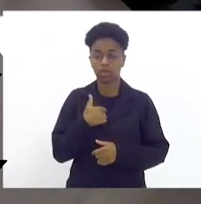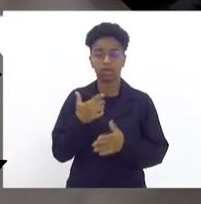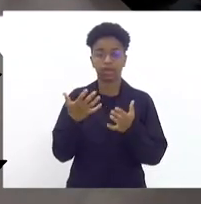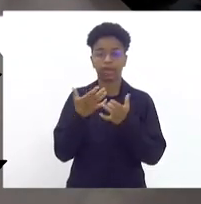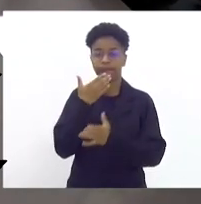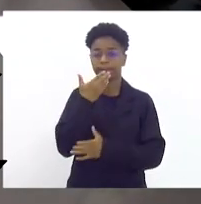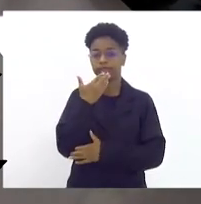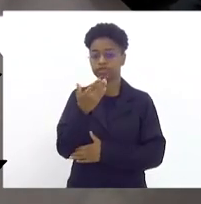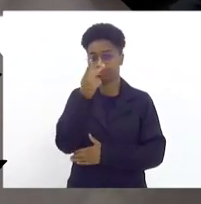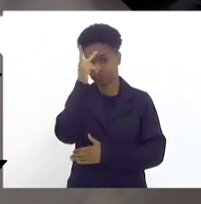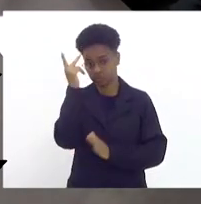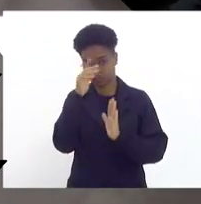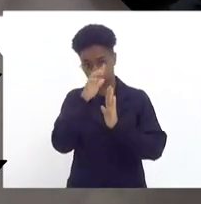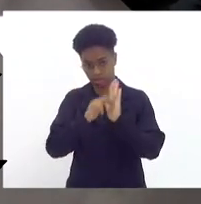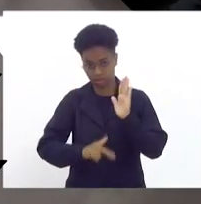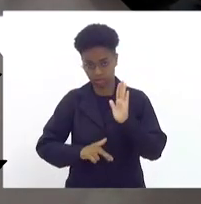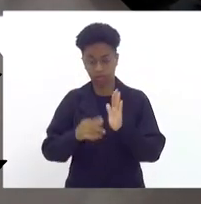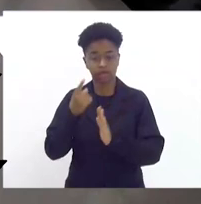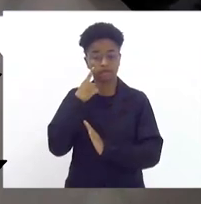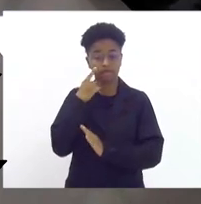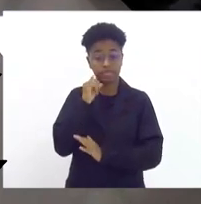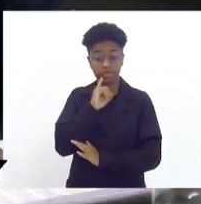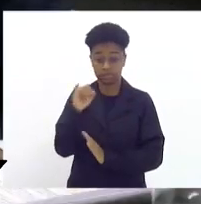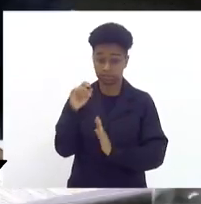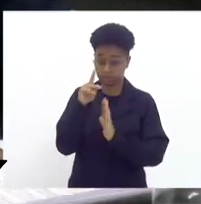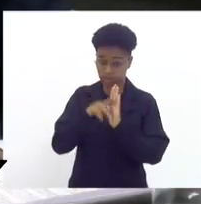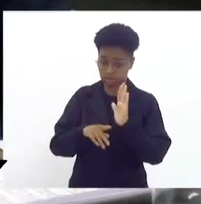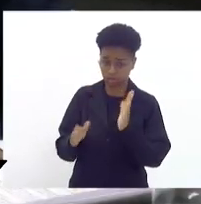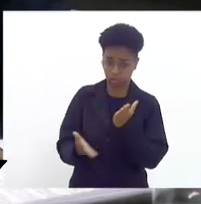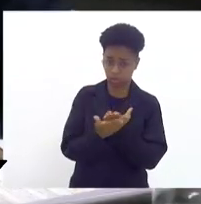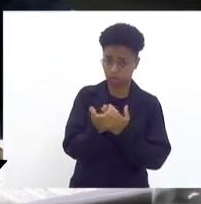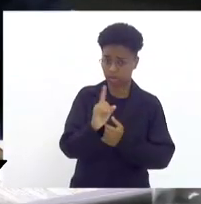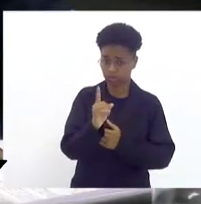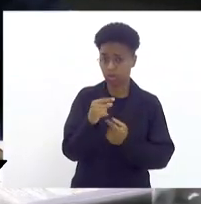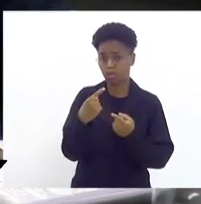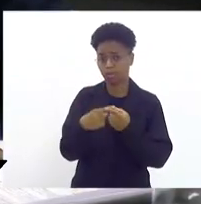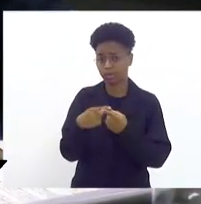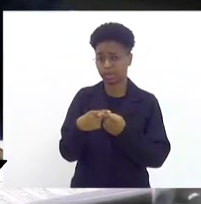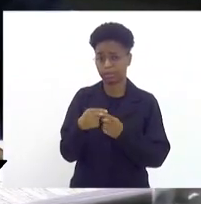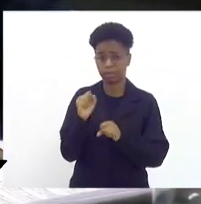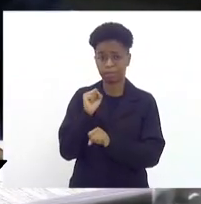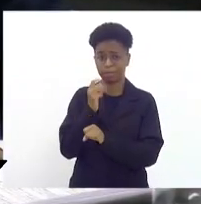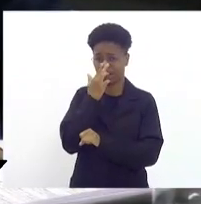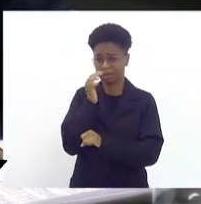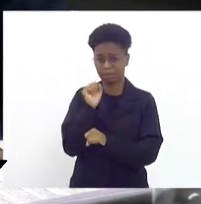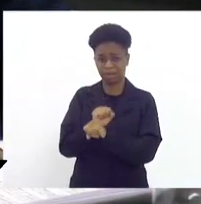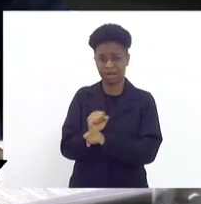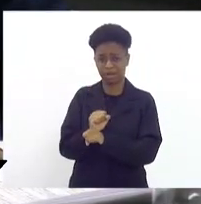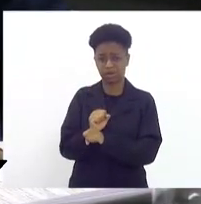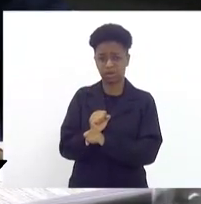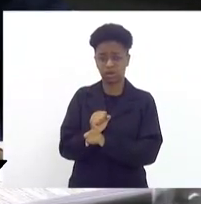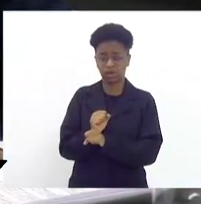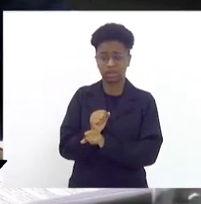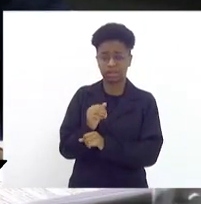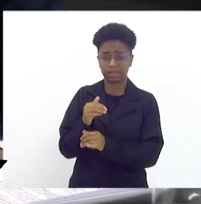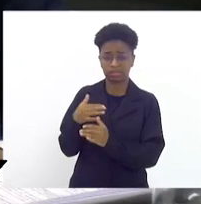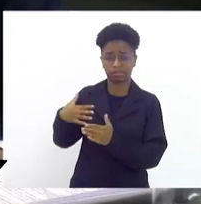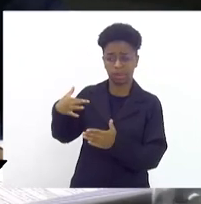ao relator para verificar se esse projeto não foi arquivo. Ele está sem andamento desde 5 de agosto de